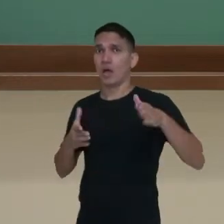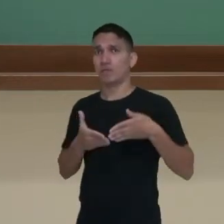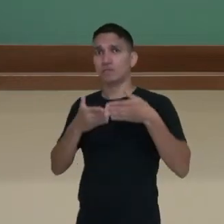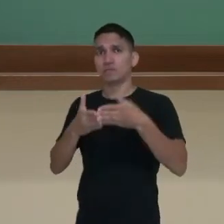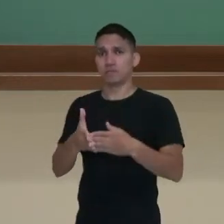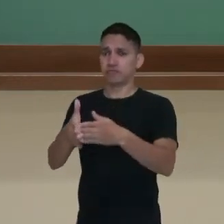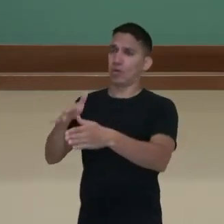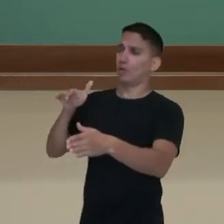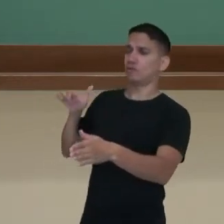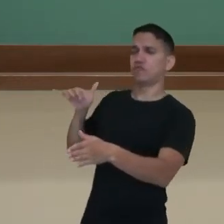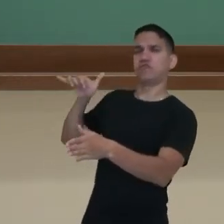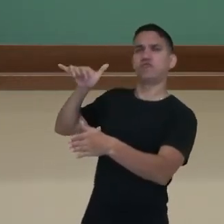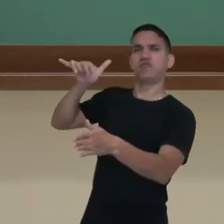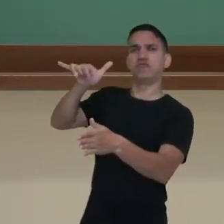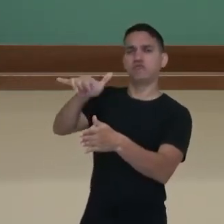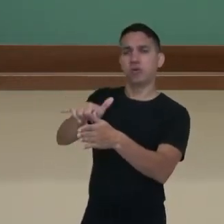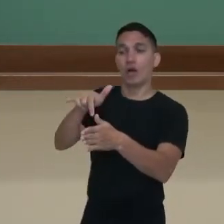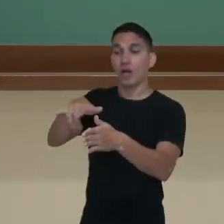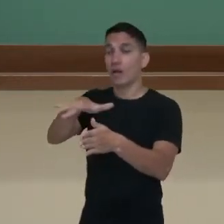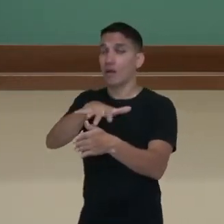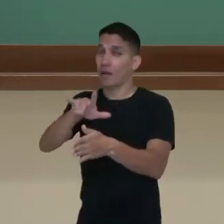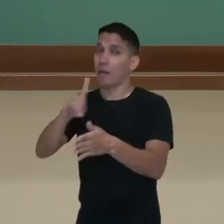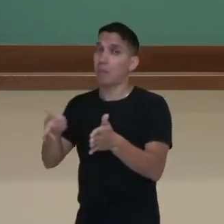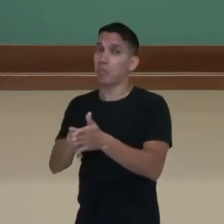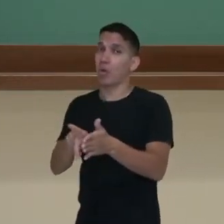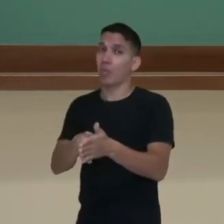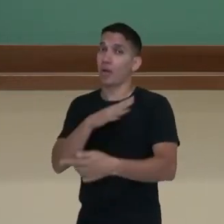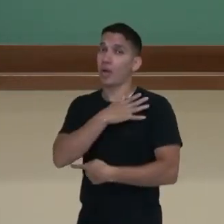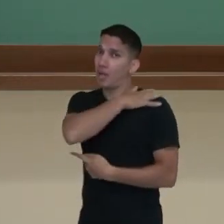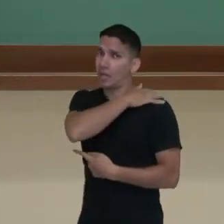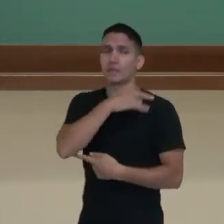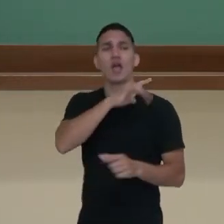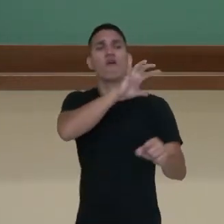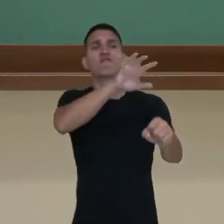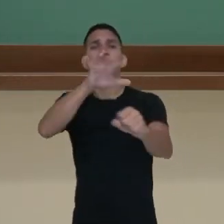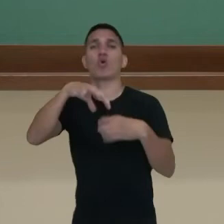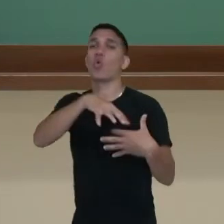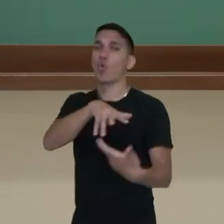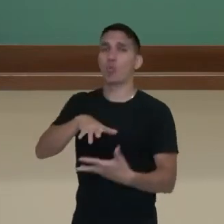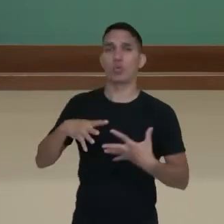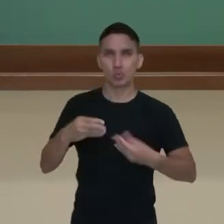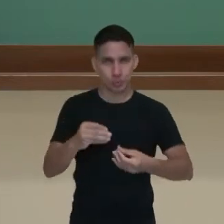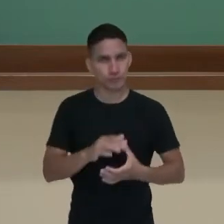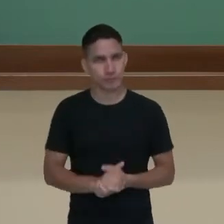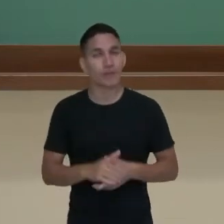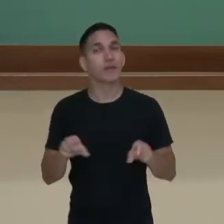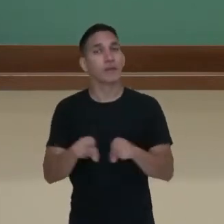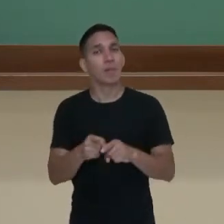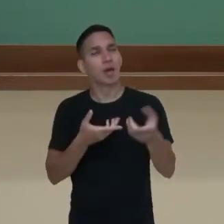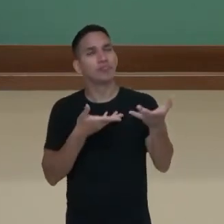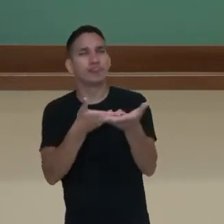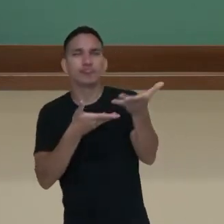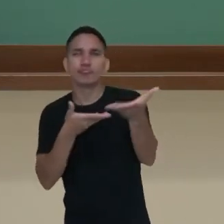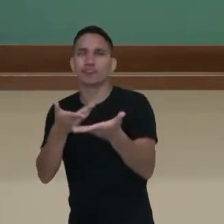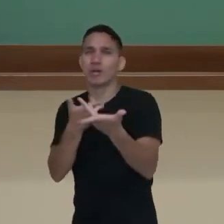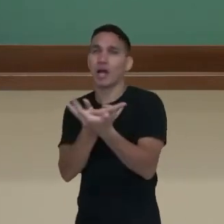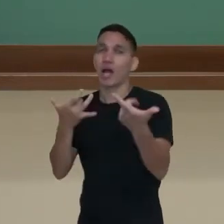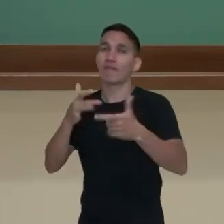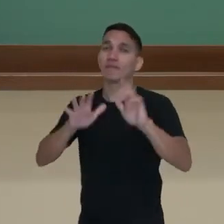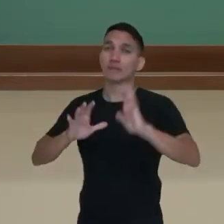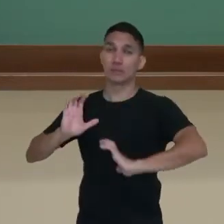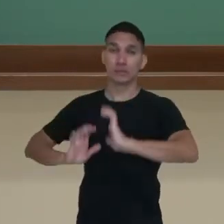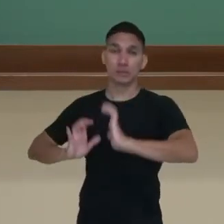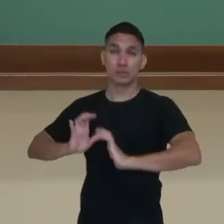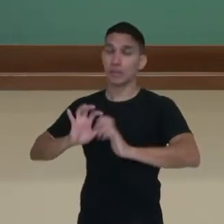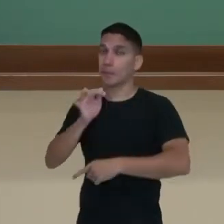de guerra, exerce a sua geopolítica no mundo inteiro. E as relações com muitos países são conflituosas, como por exemplo